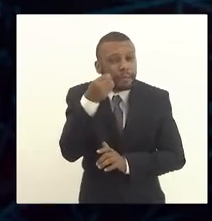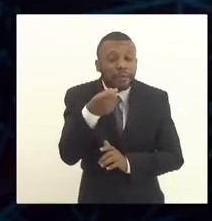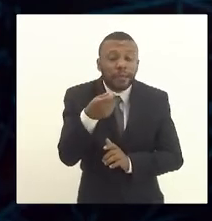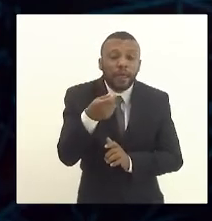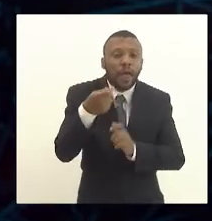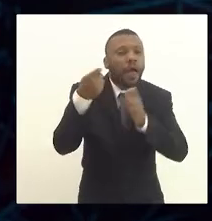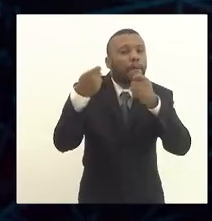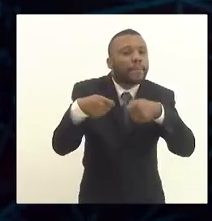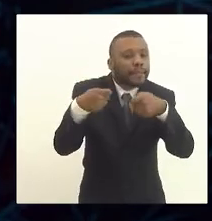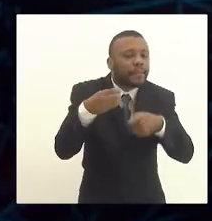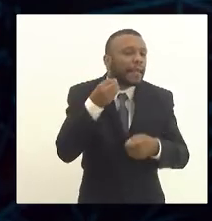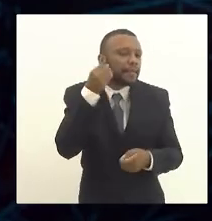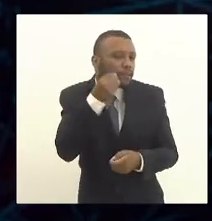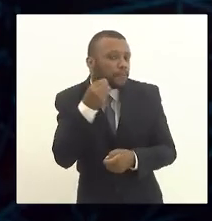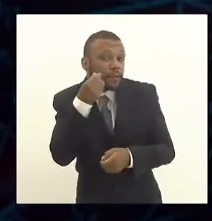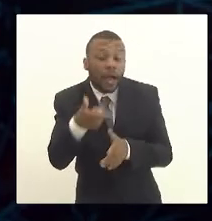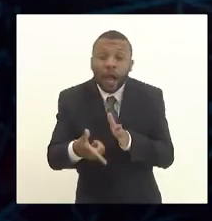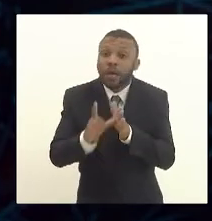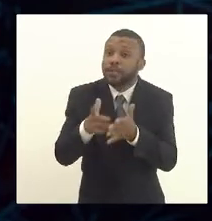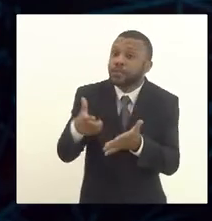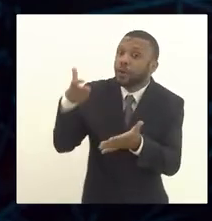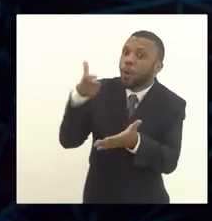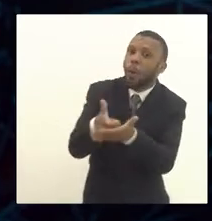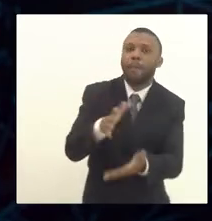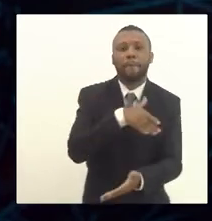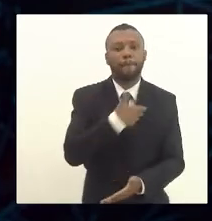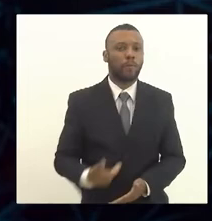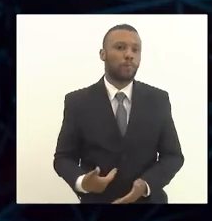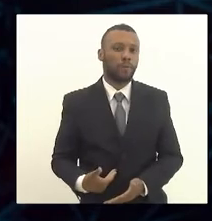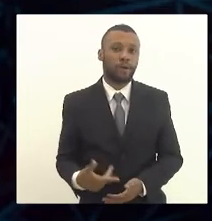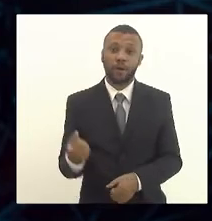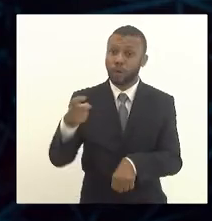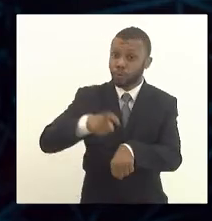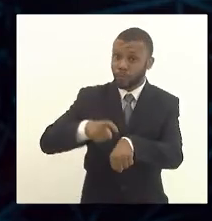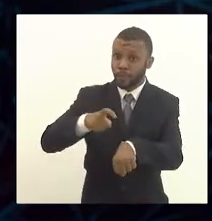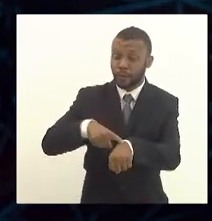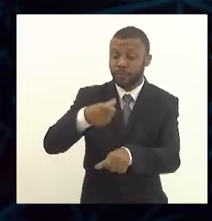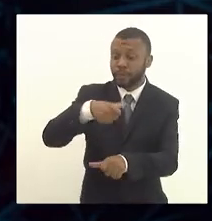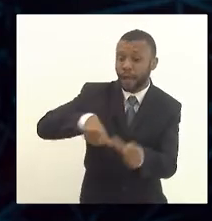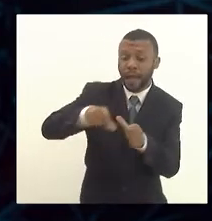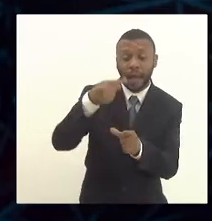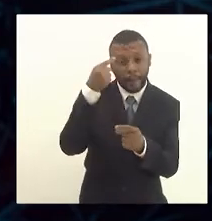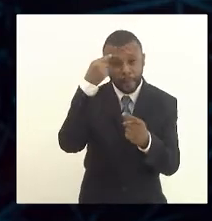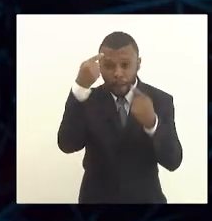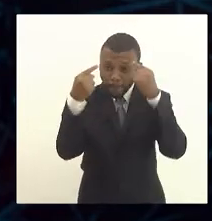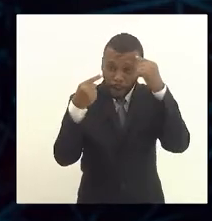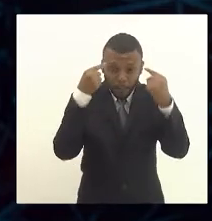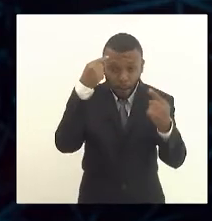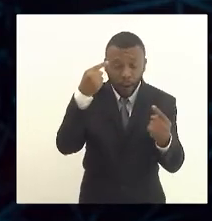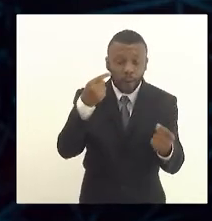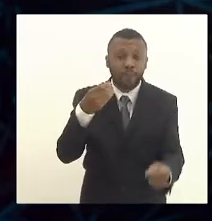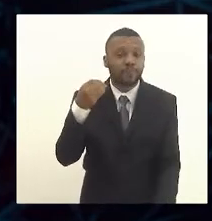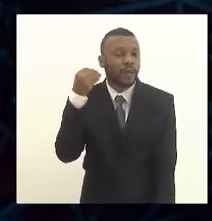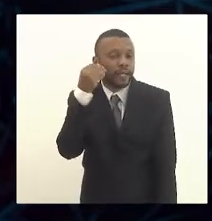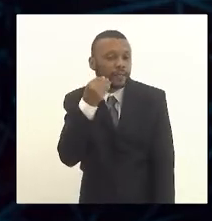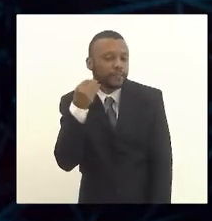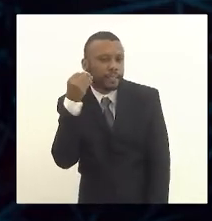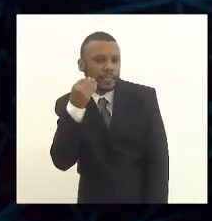em larga escala, quando estamos em terreno de inovação. A experimentação é que vai garantir ao poder